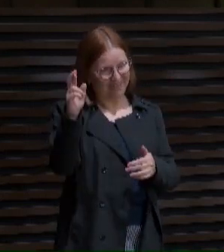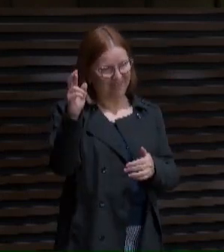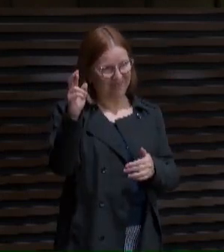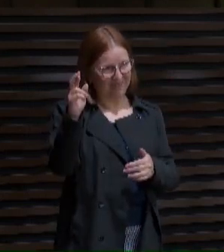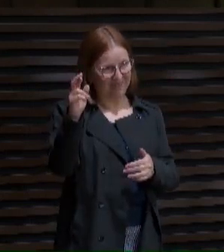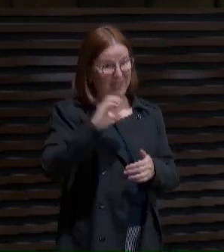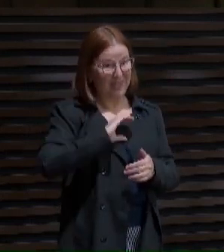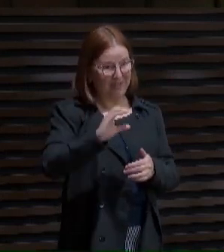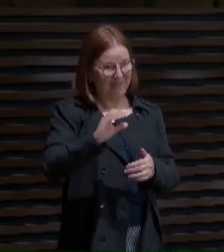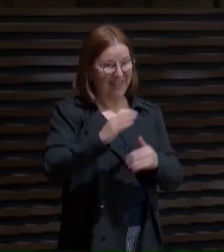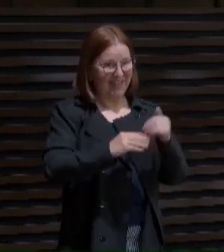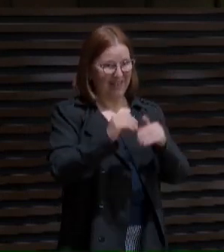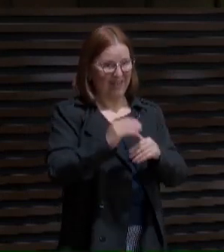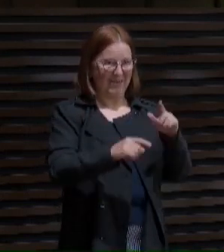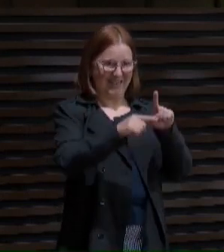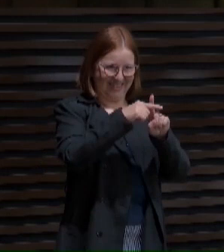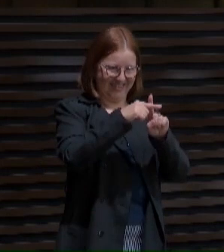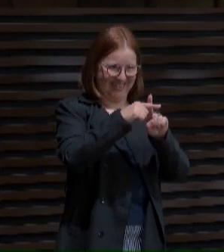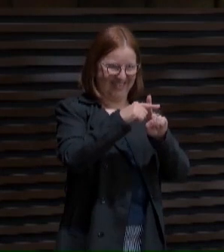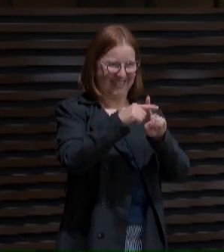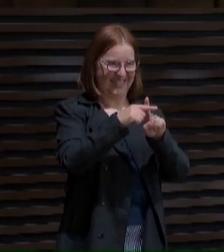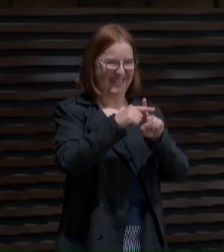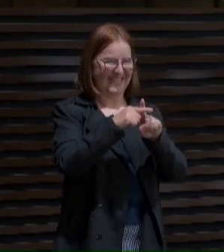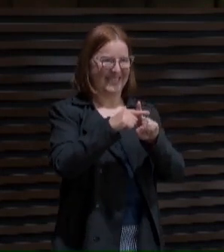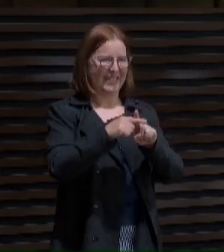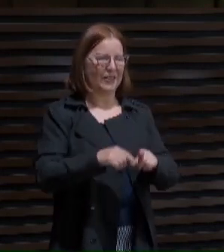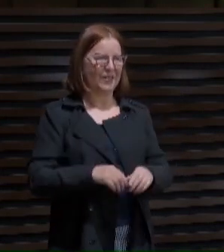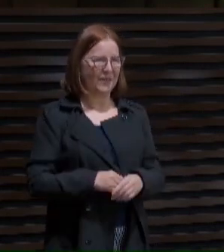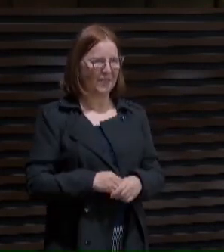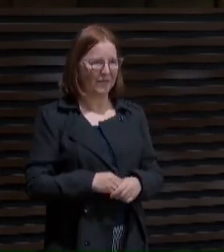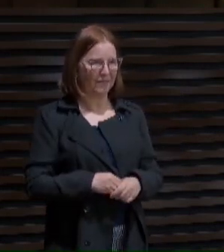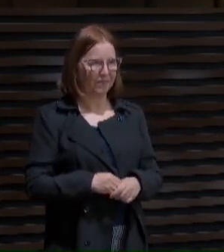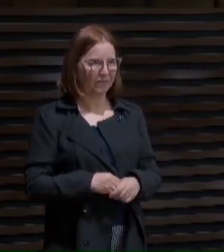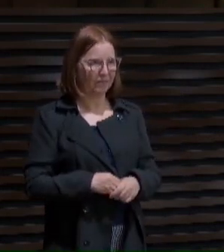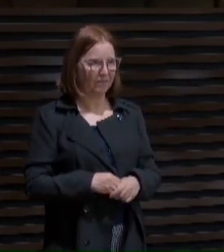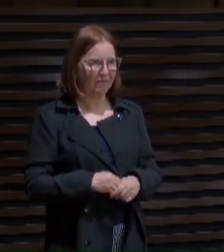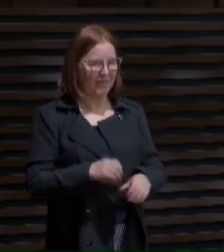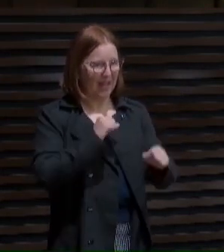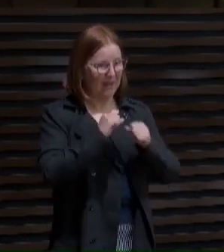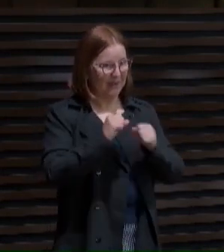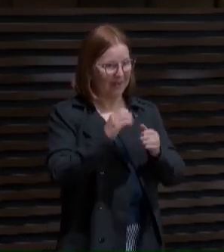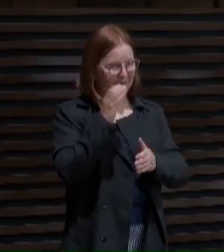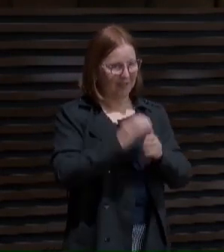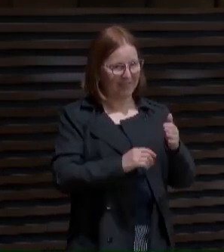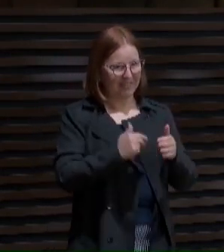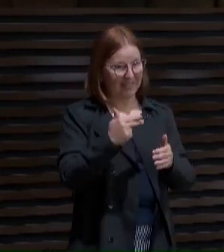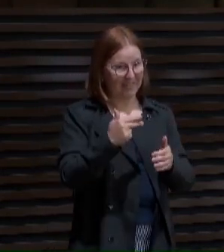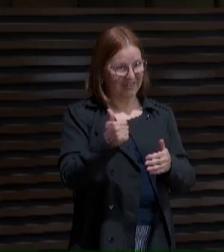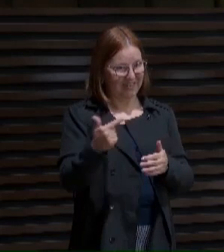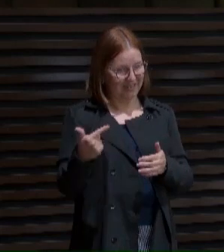e confiar na obra que Ele realizou. Vamos ler então Salmo 32:5,